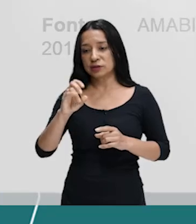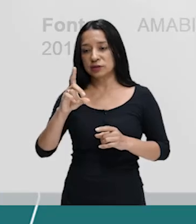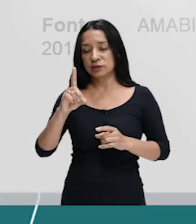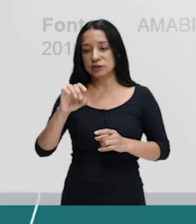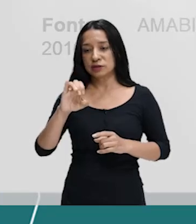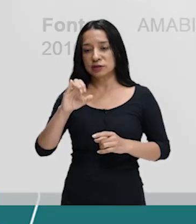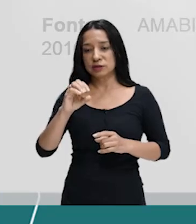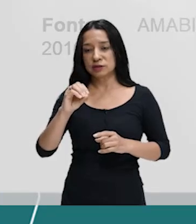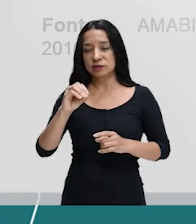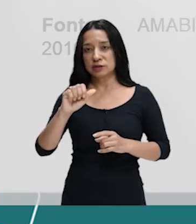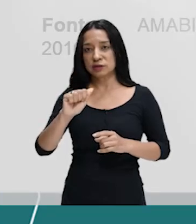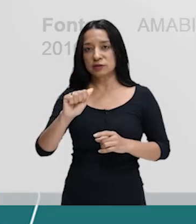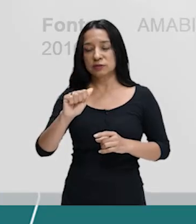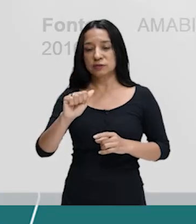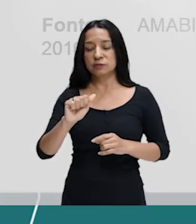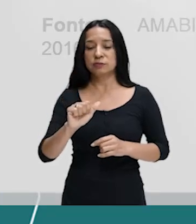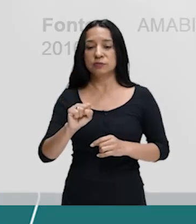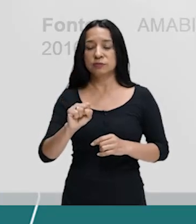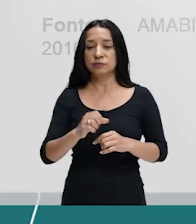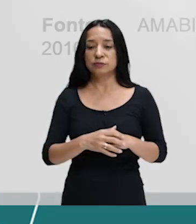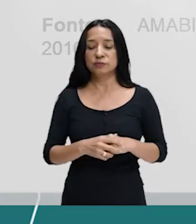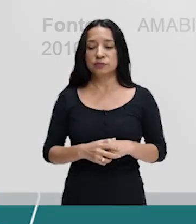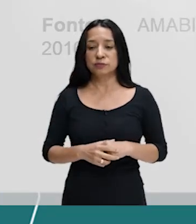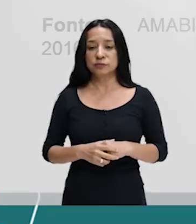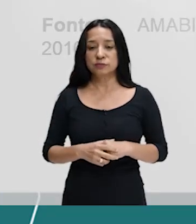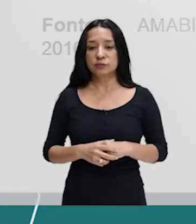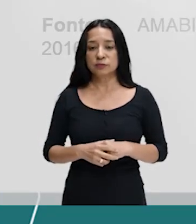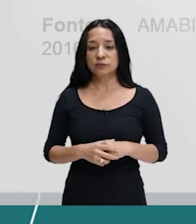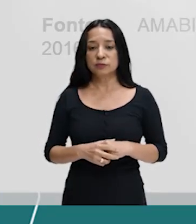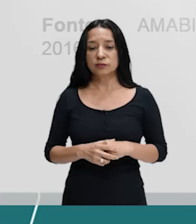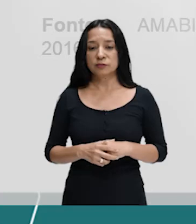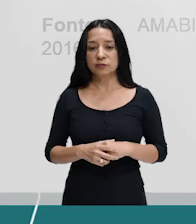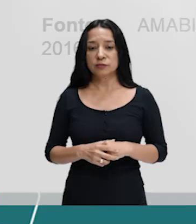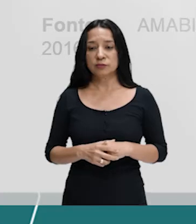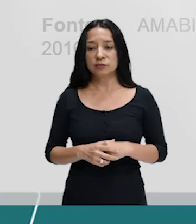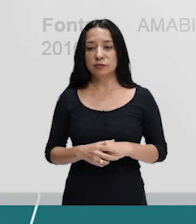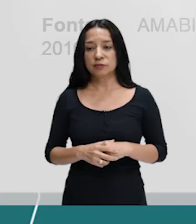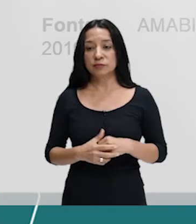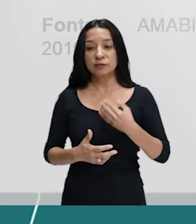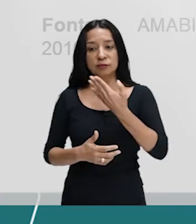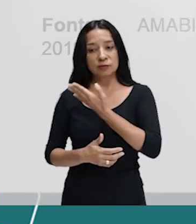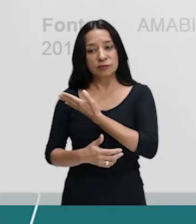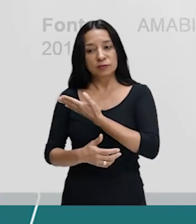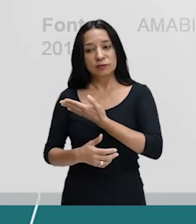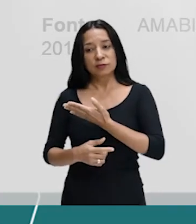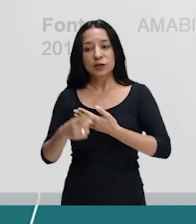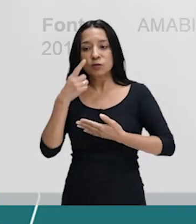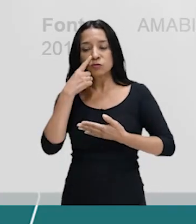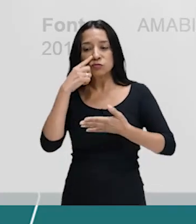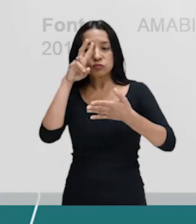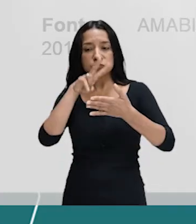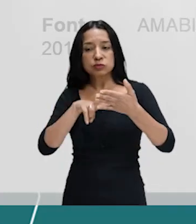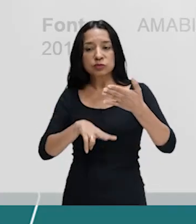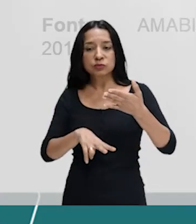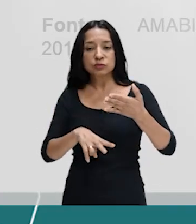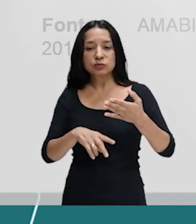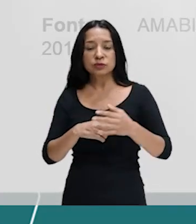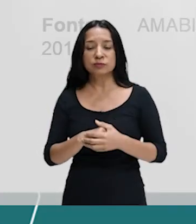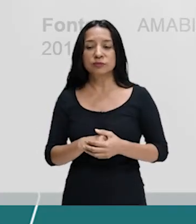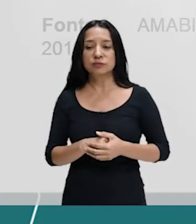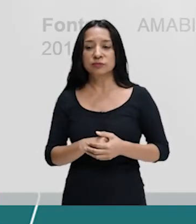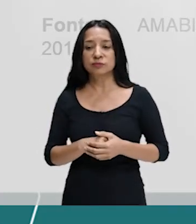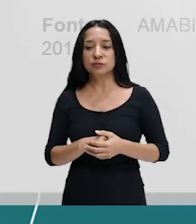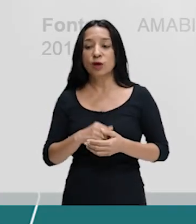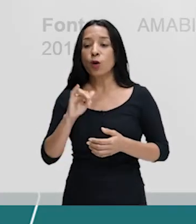glicosídicas. Outro exemplo de polissacarídeo aqui, ó, o N-acetilglicosamina, encontrado na